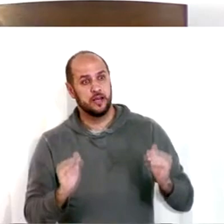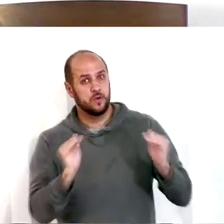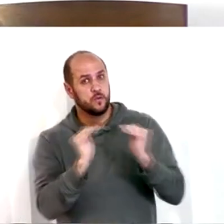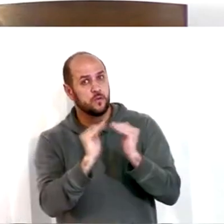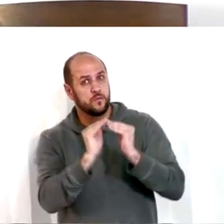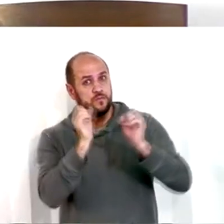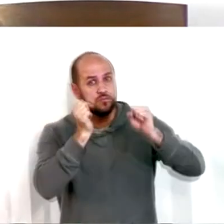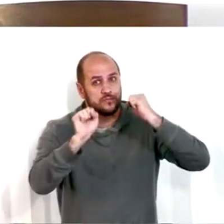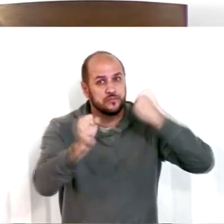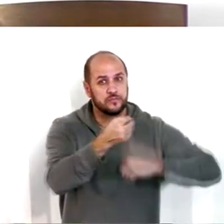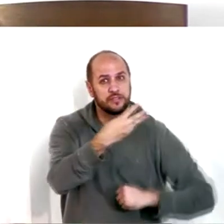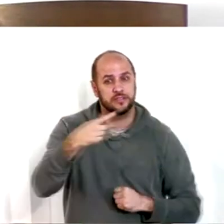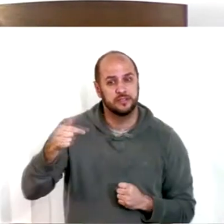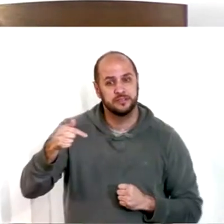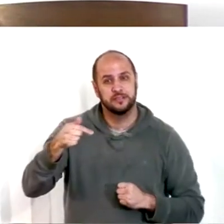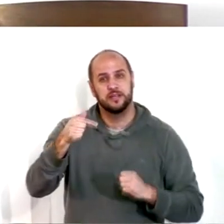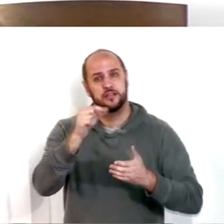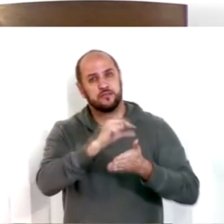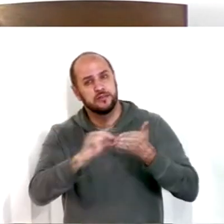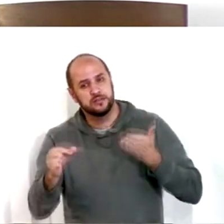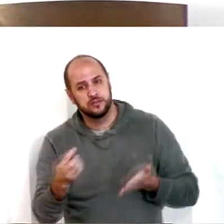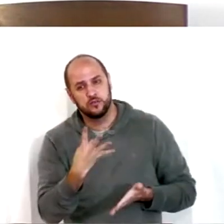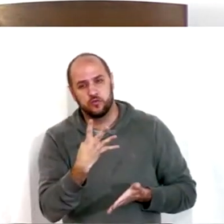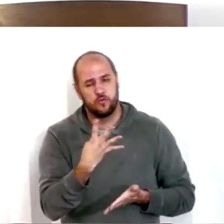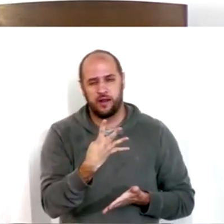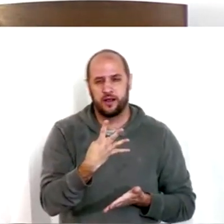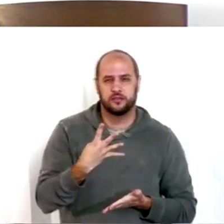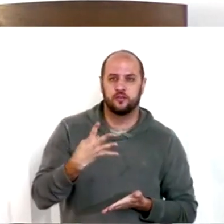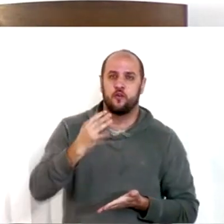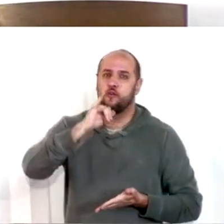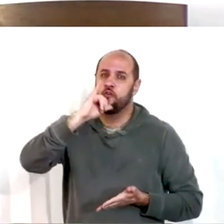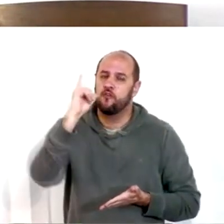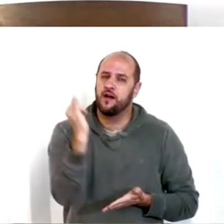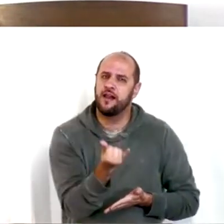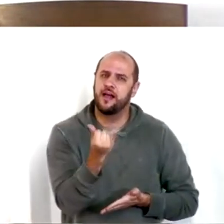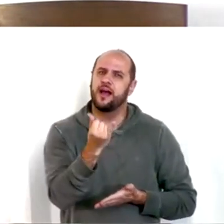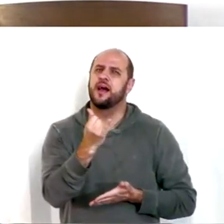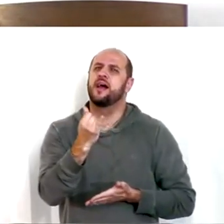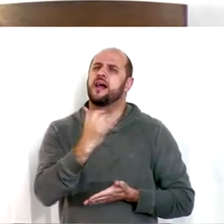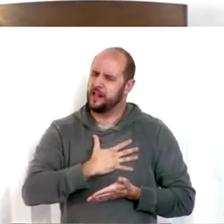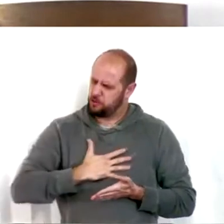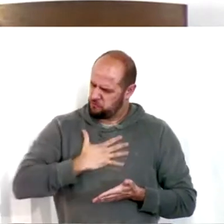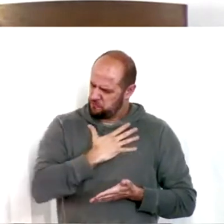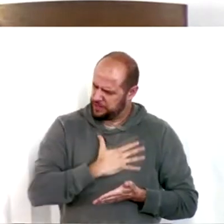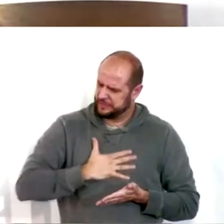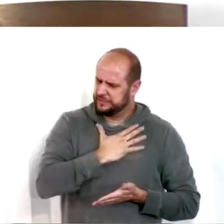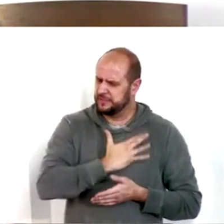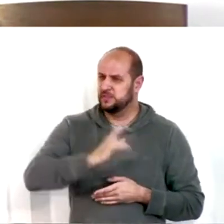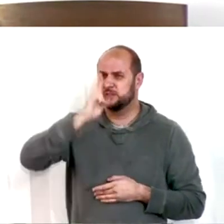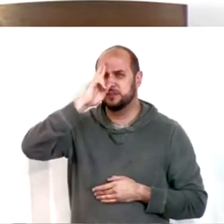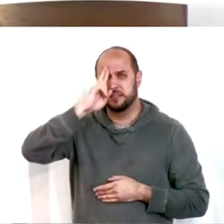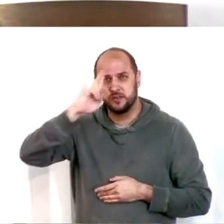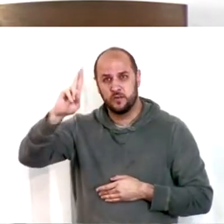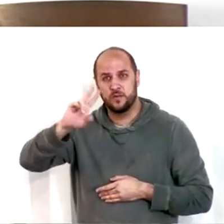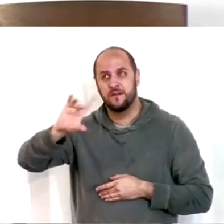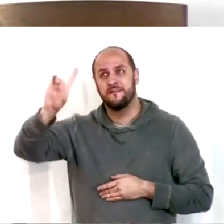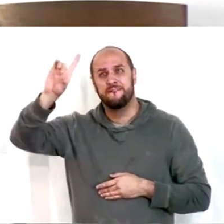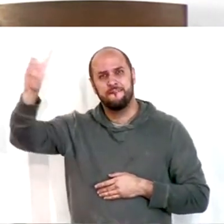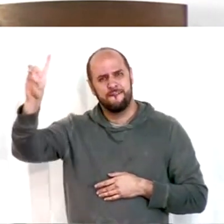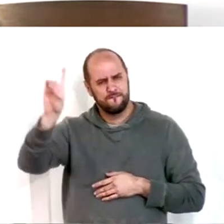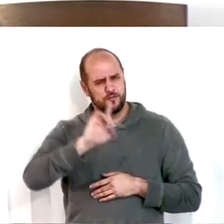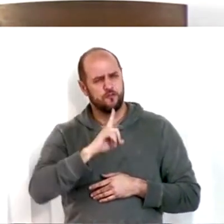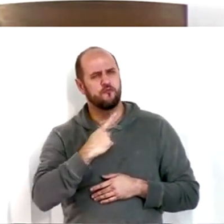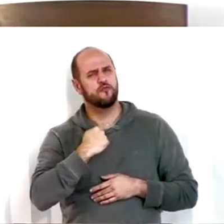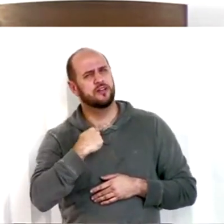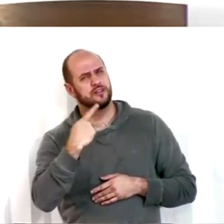Salmo 37, versículo 4, que nos diz: agrada-te do Senhor e Ele satisfará os desejos